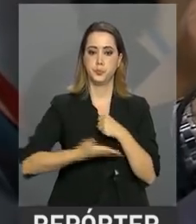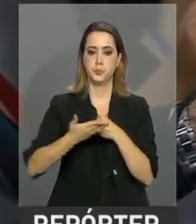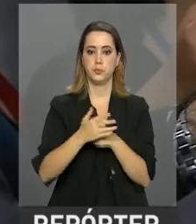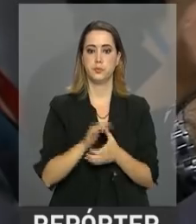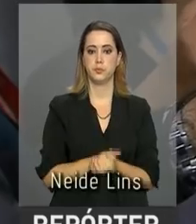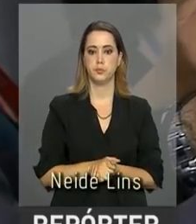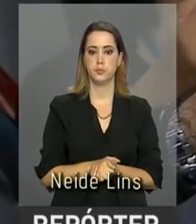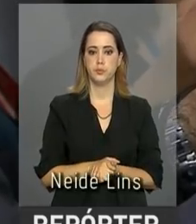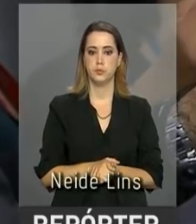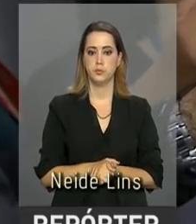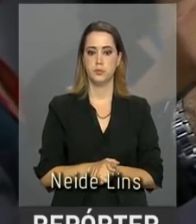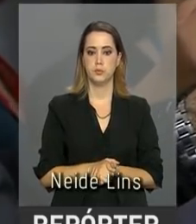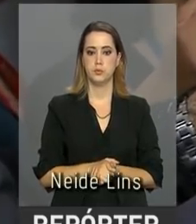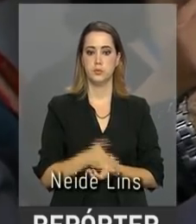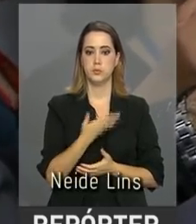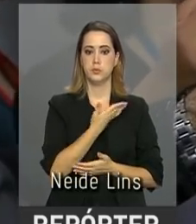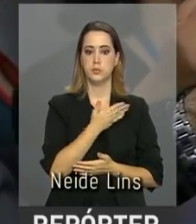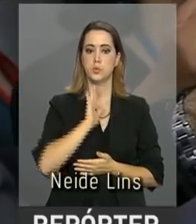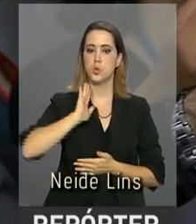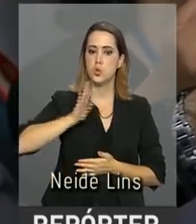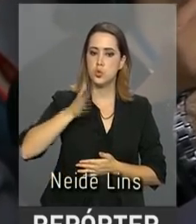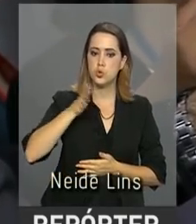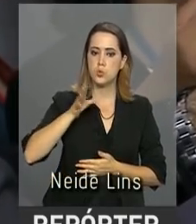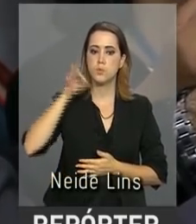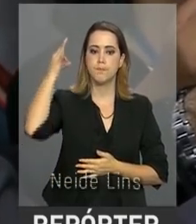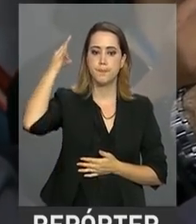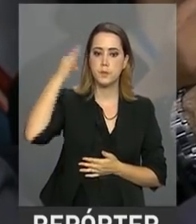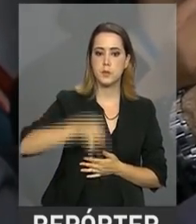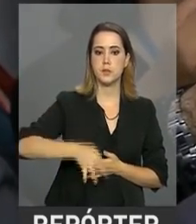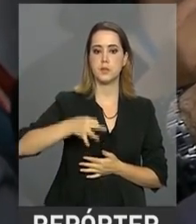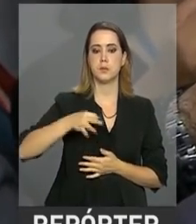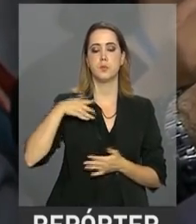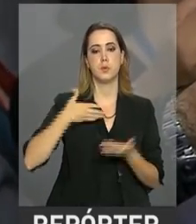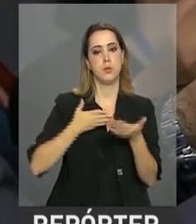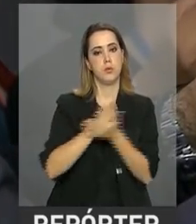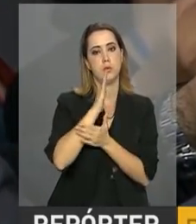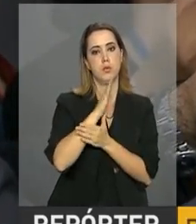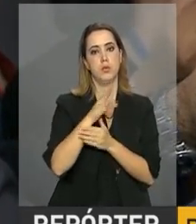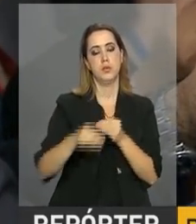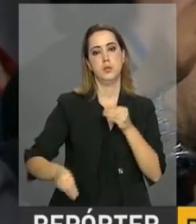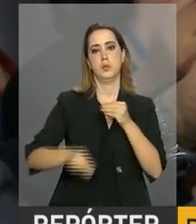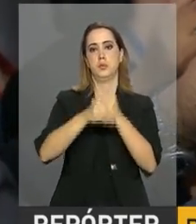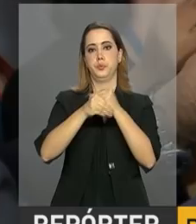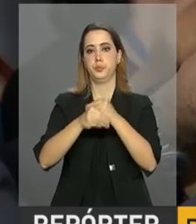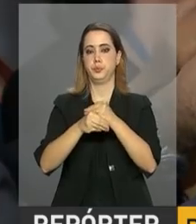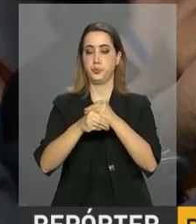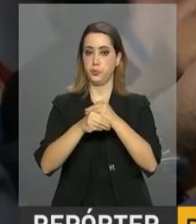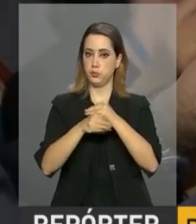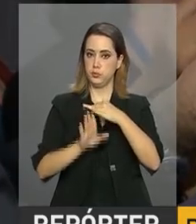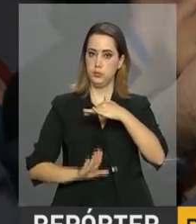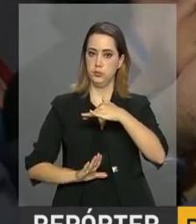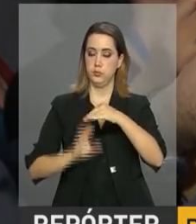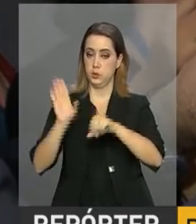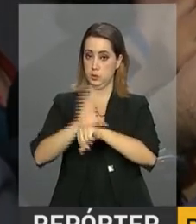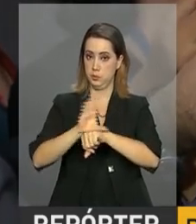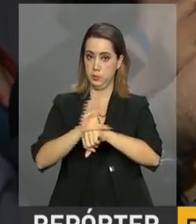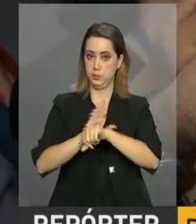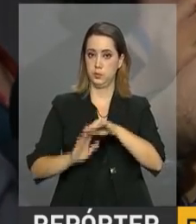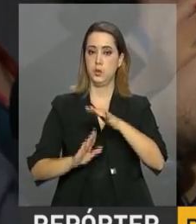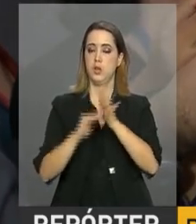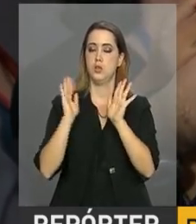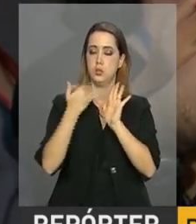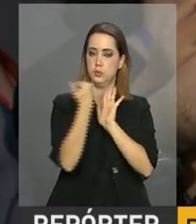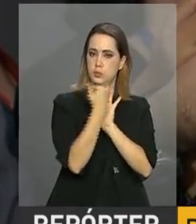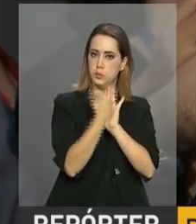Está tudo pronto para a votação da PEC do Teto. Nós cumprimos o acordo com a oposição, o cronograma de debates e